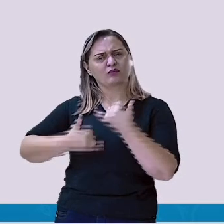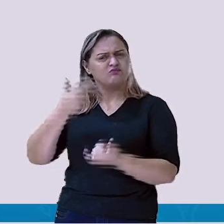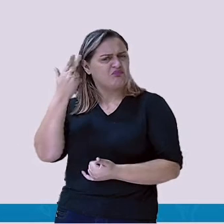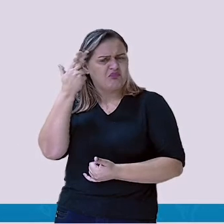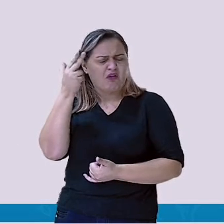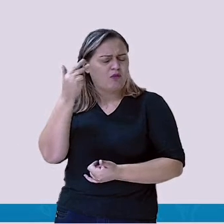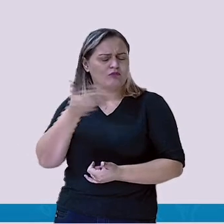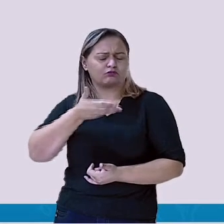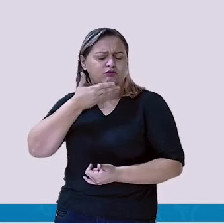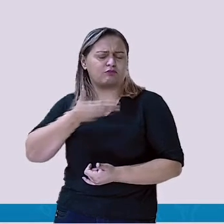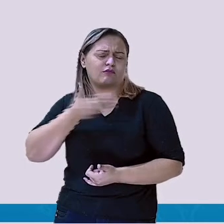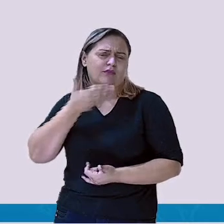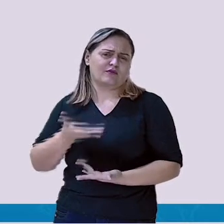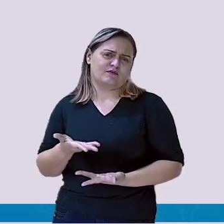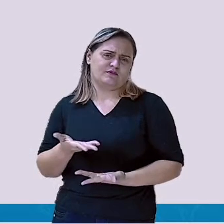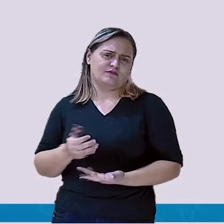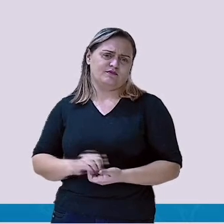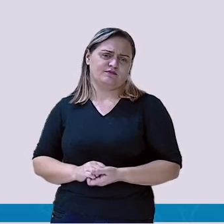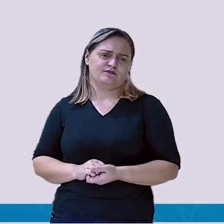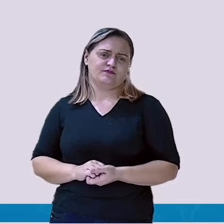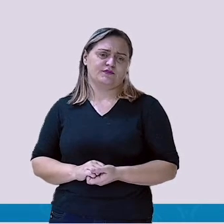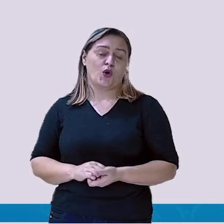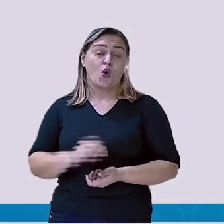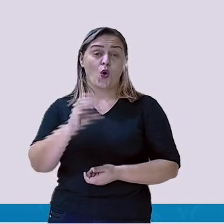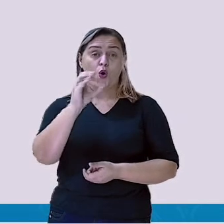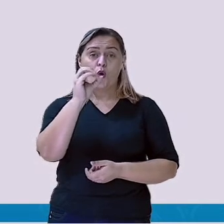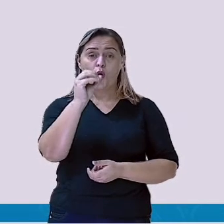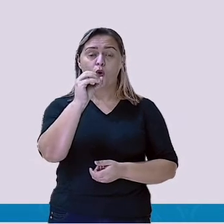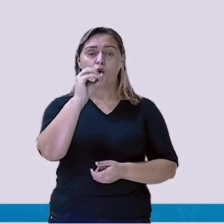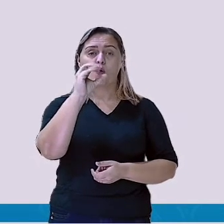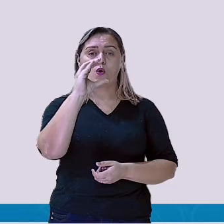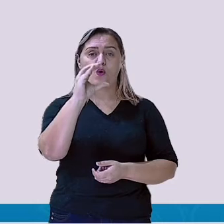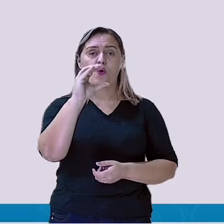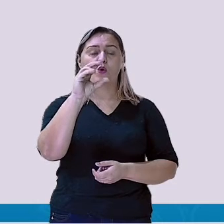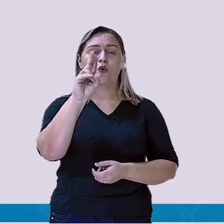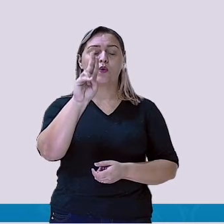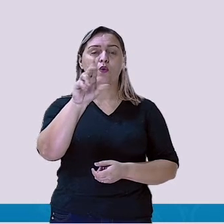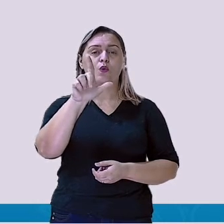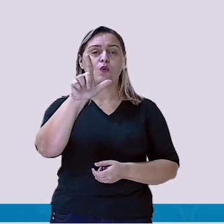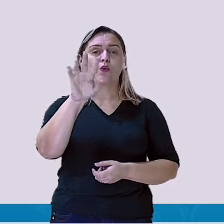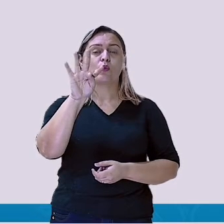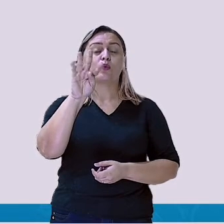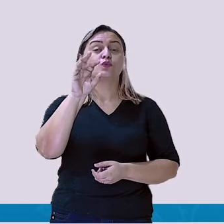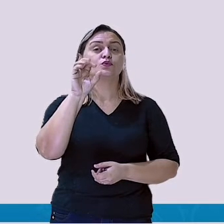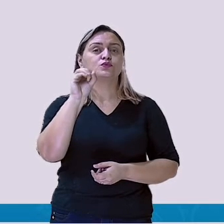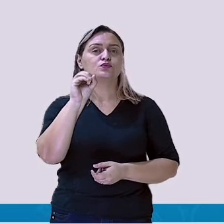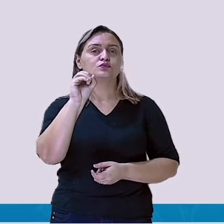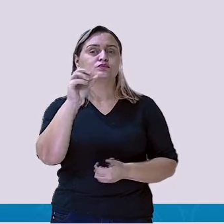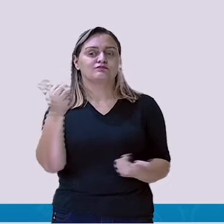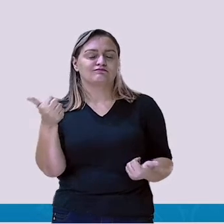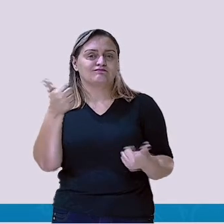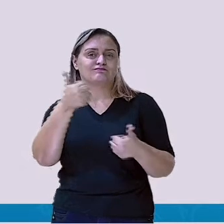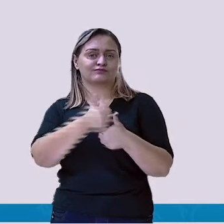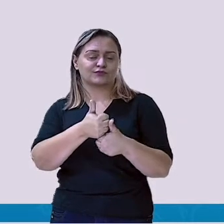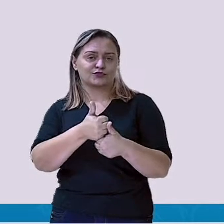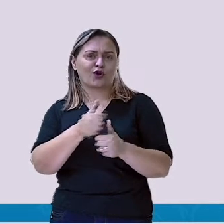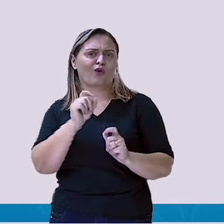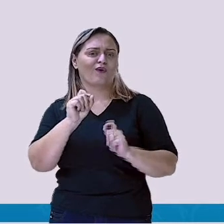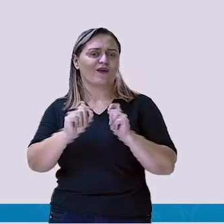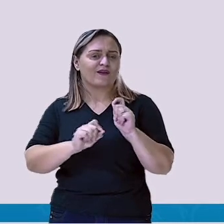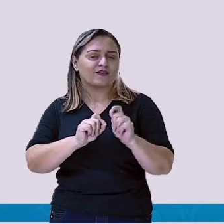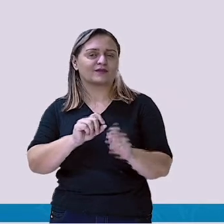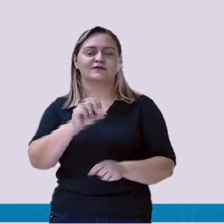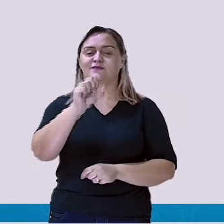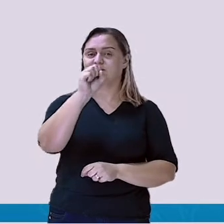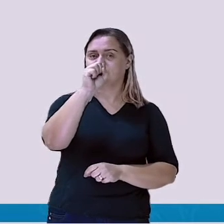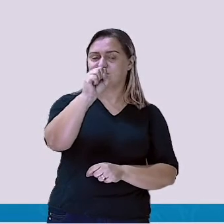no Natal. Quando a gente troca o oculto pelo secreto, a frase fica da seguinte forma: amigo